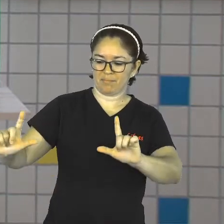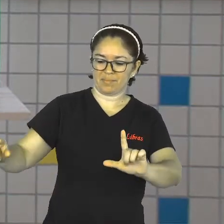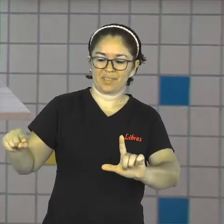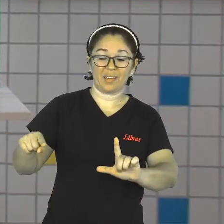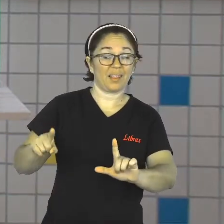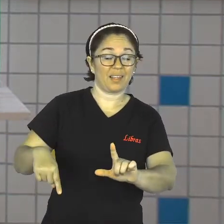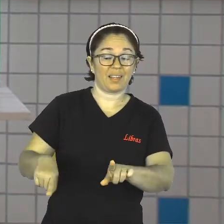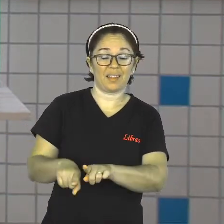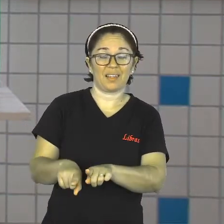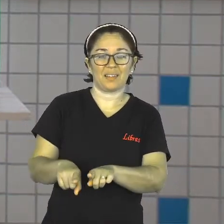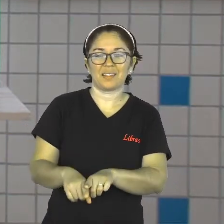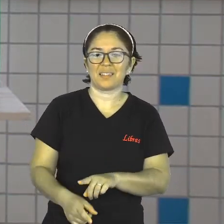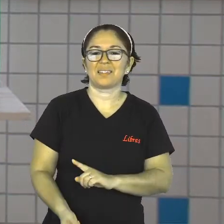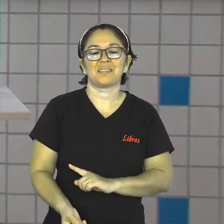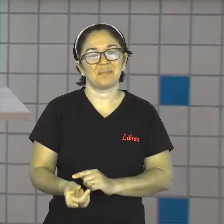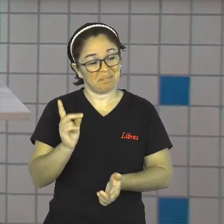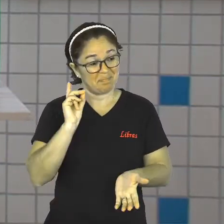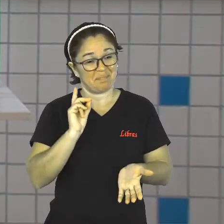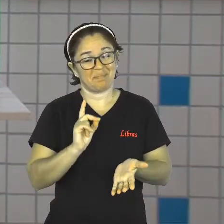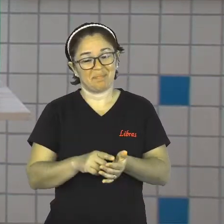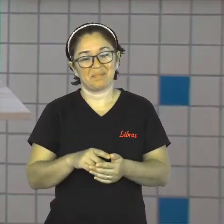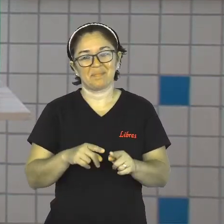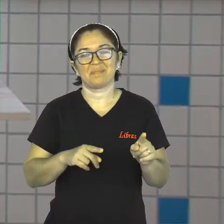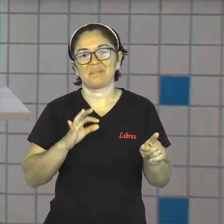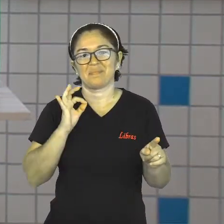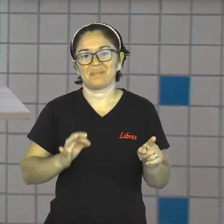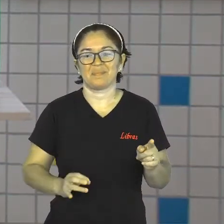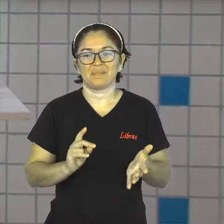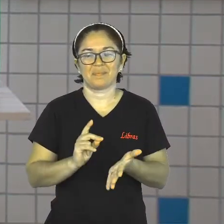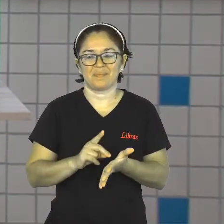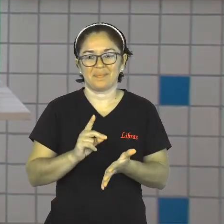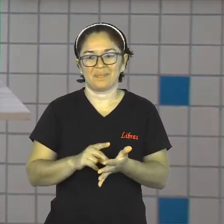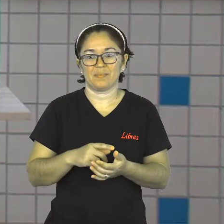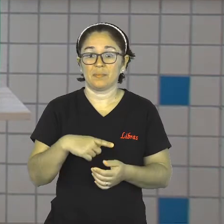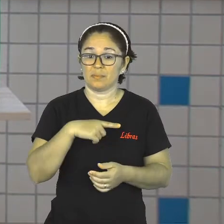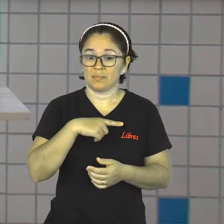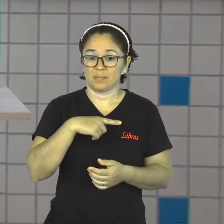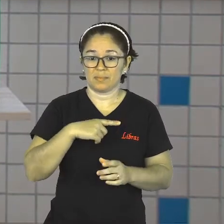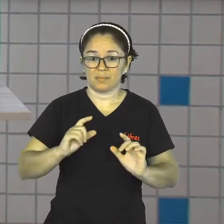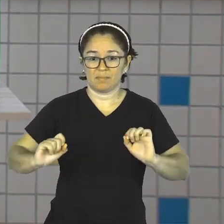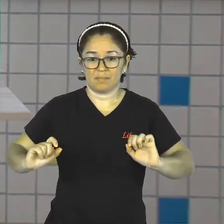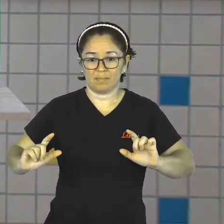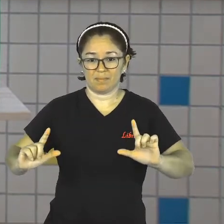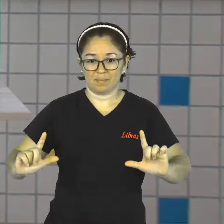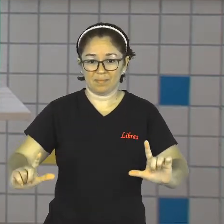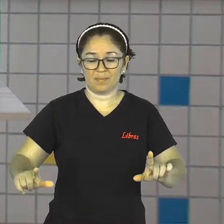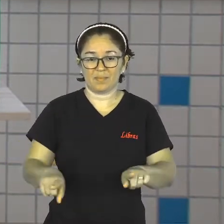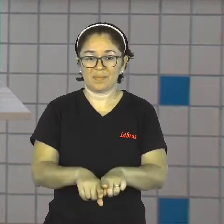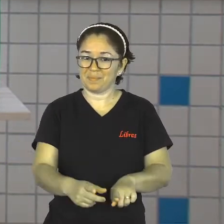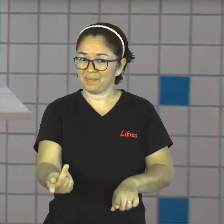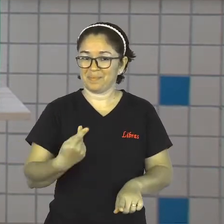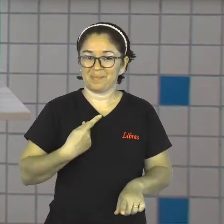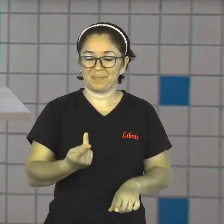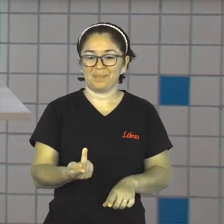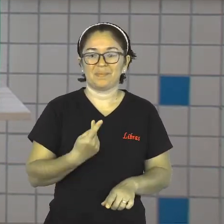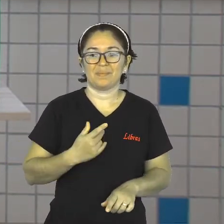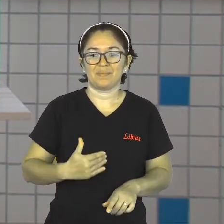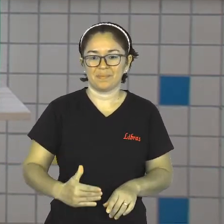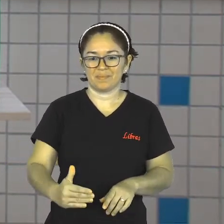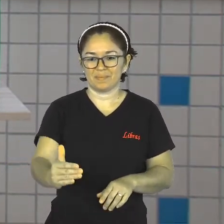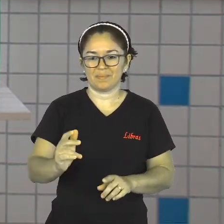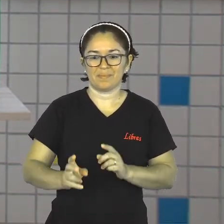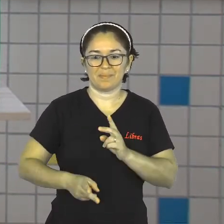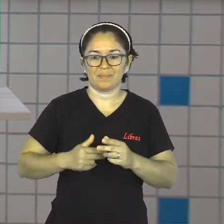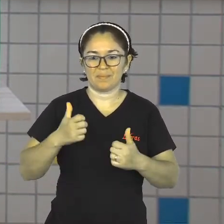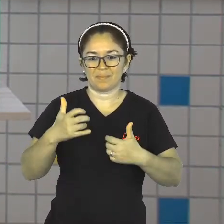Malu. Mas você está certa, isso mesmo. Temos também a plaquinha em nós duas. Continuando. Tem coisas